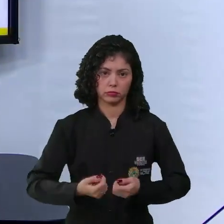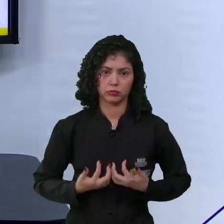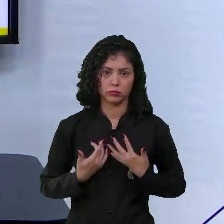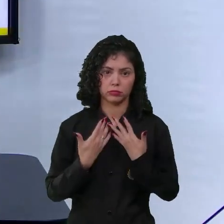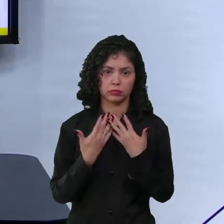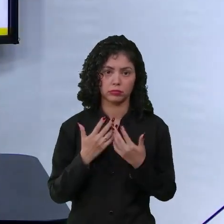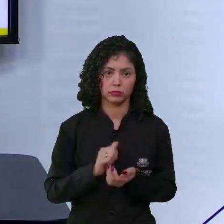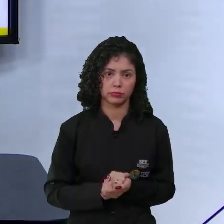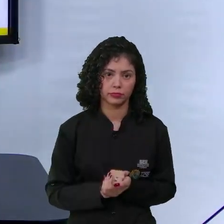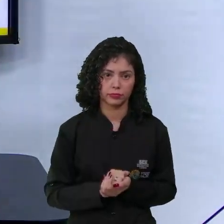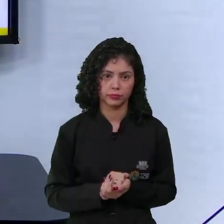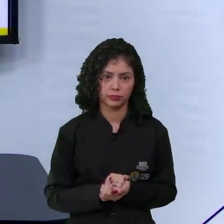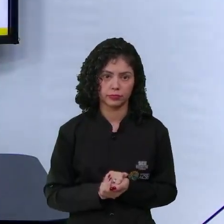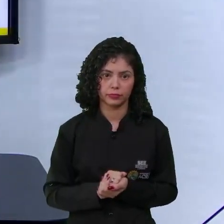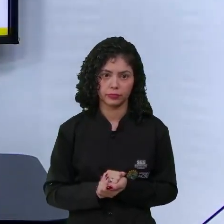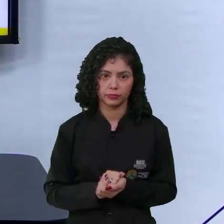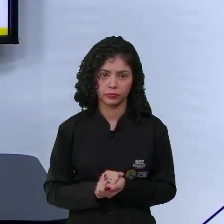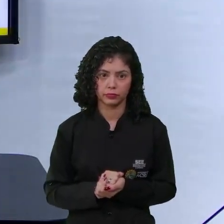criar.